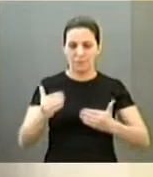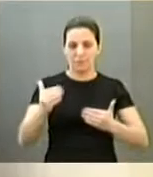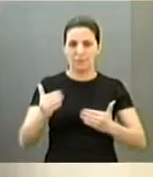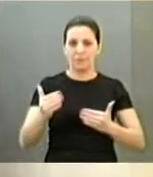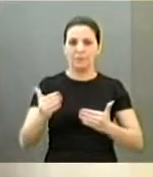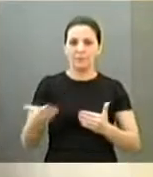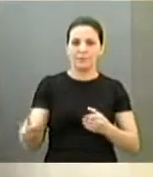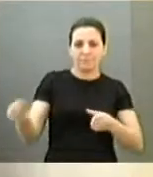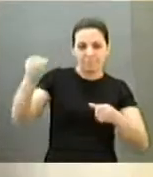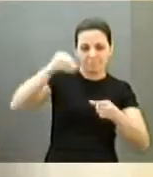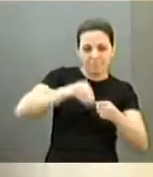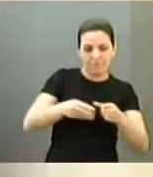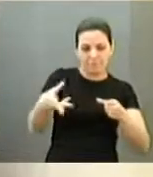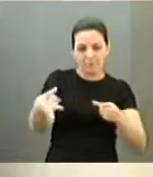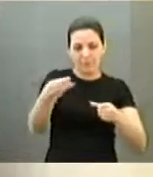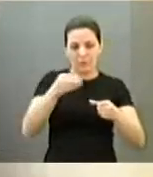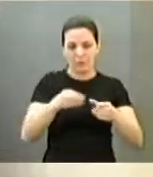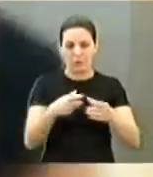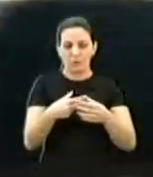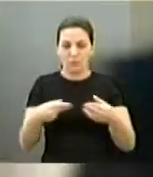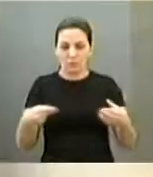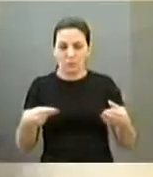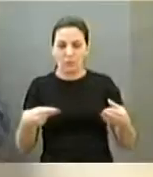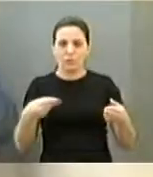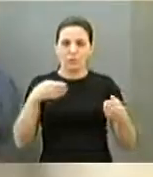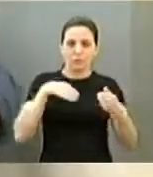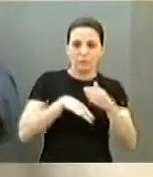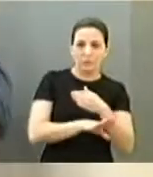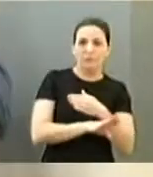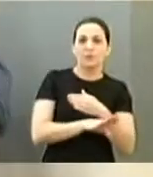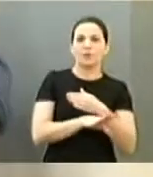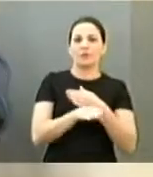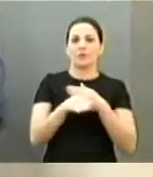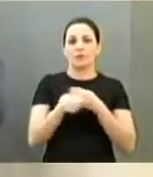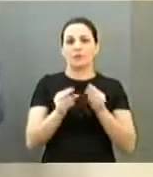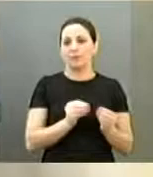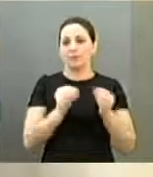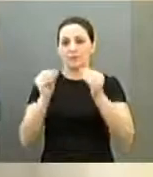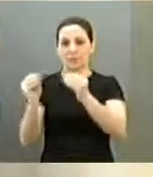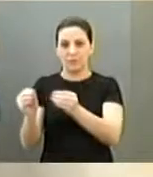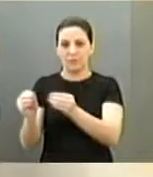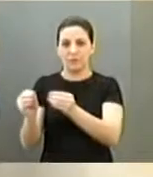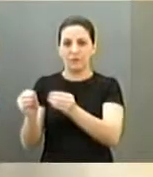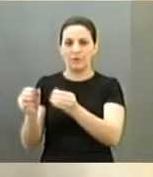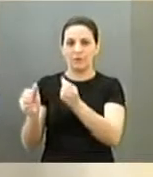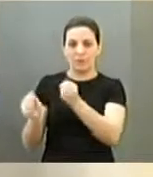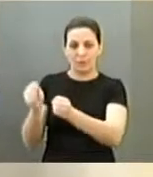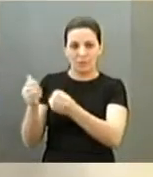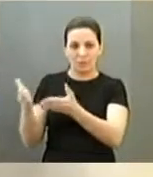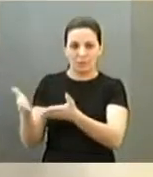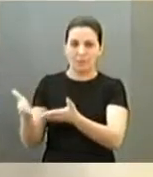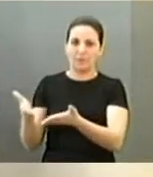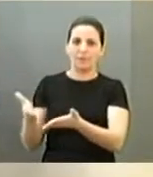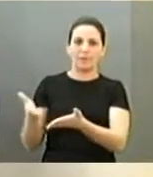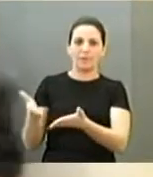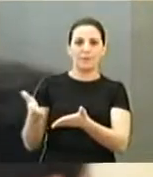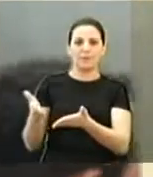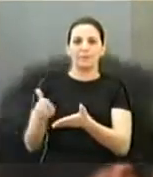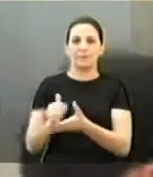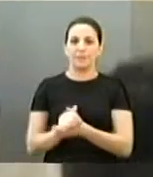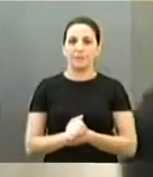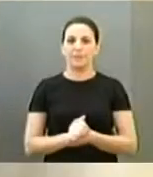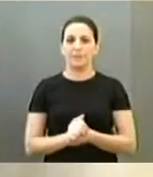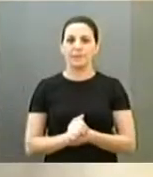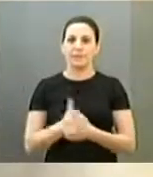produtos, para levar as suas compras, para transportar os seus alimentos. E quando